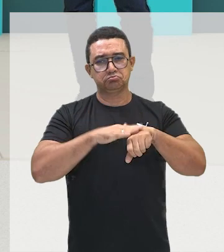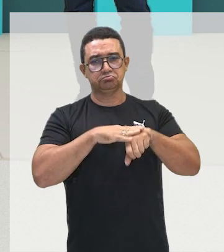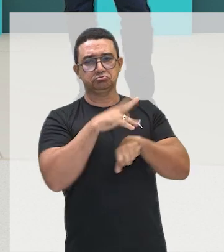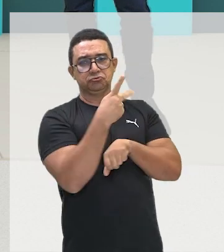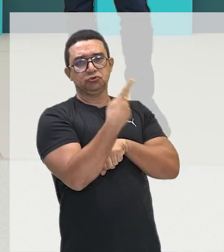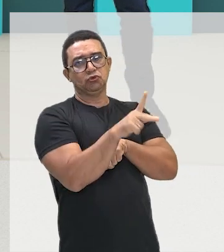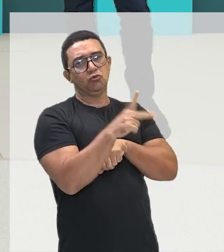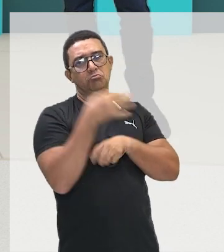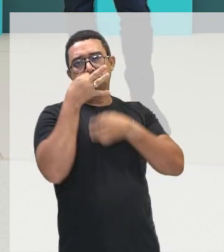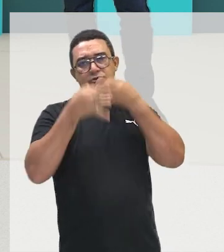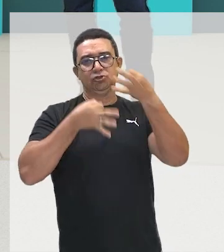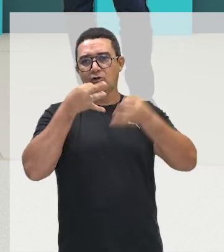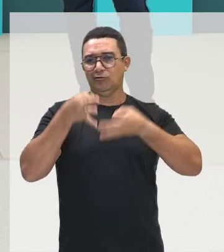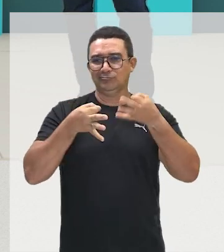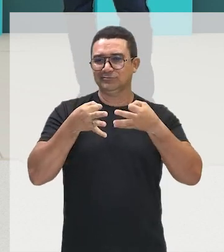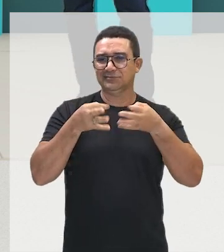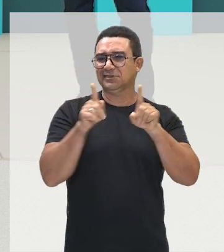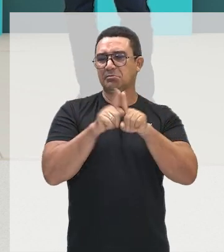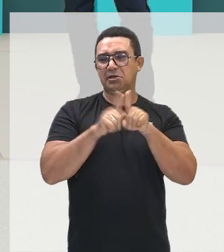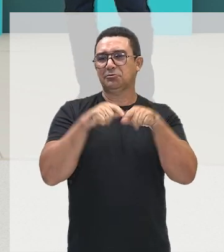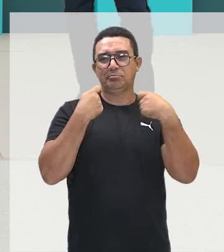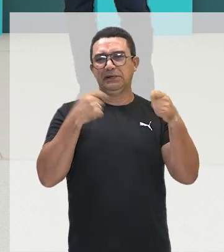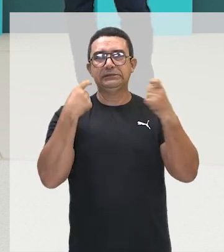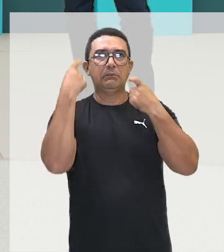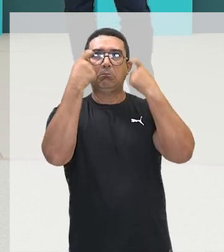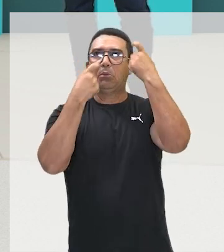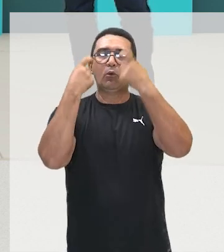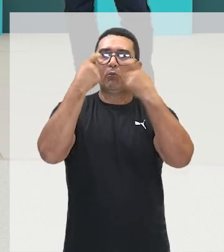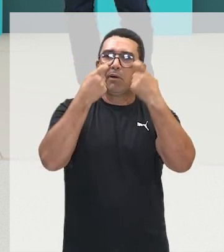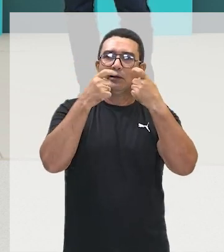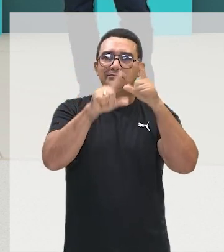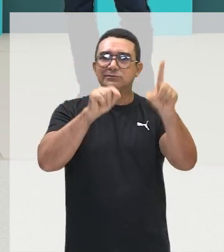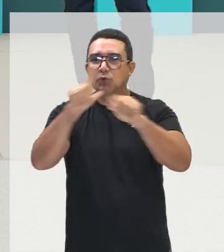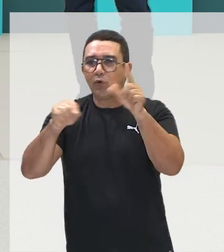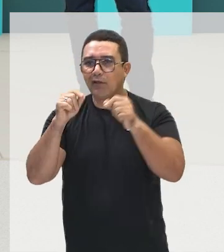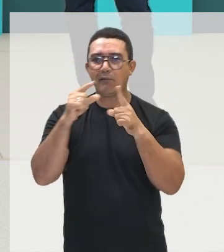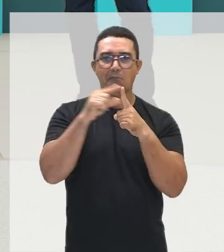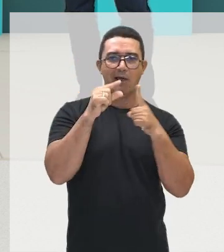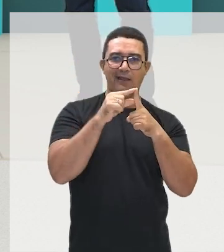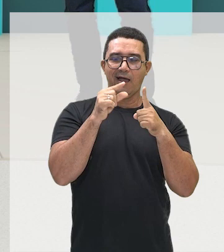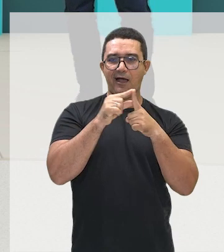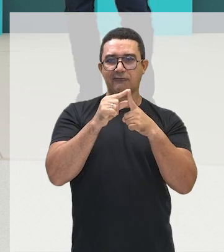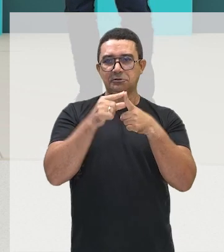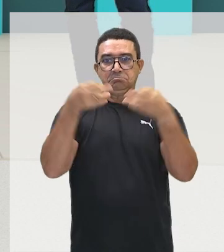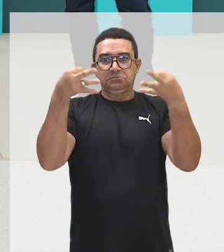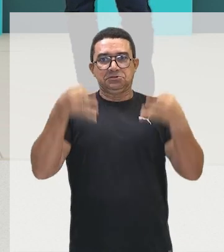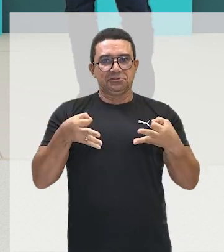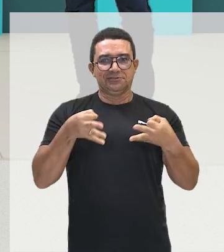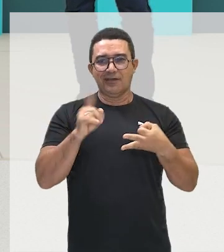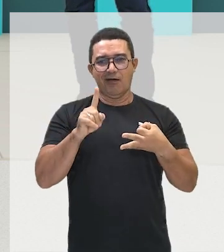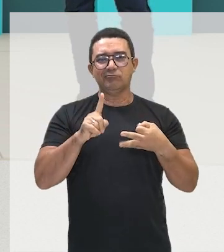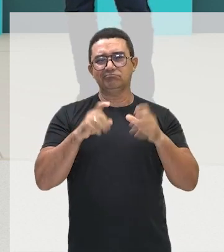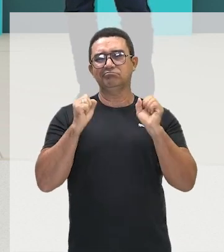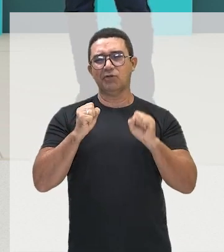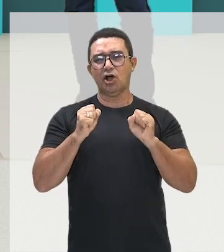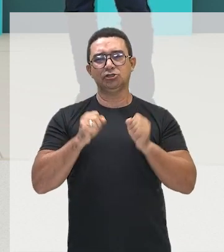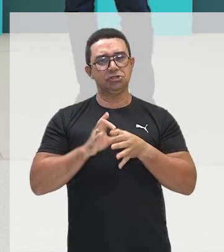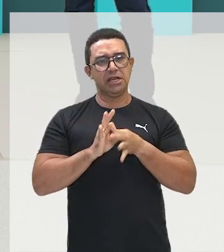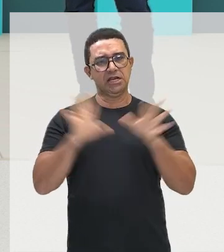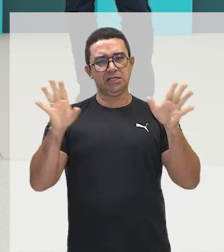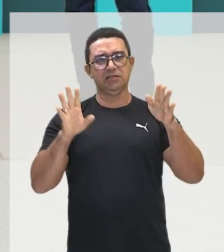opinião. Não há necessariamente uma preocupação com a escolha das palavras. Nesse caso, pode-se